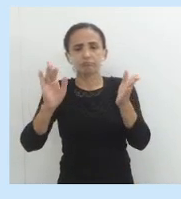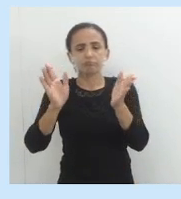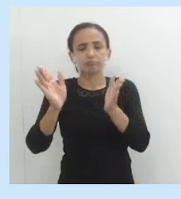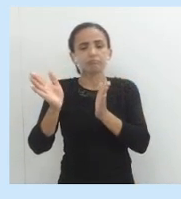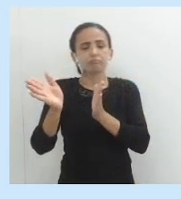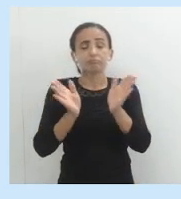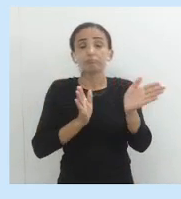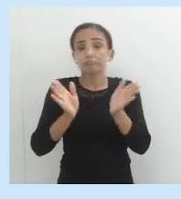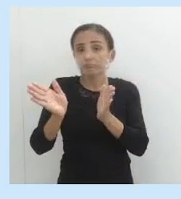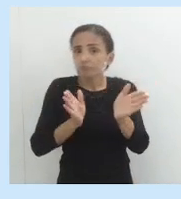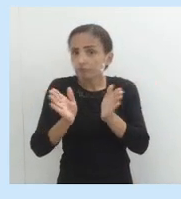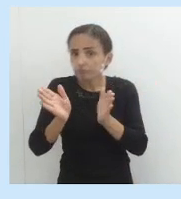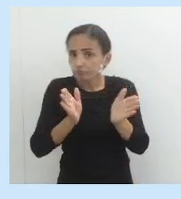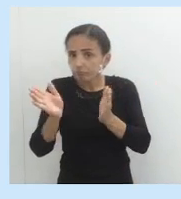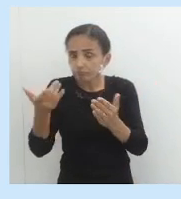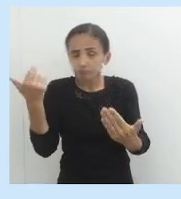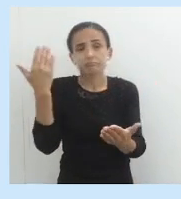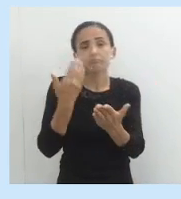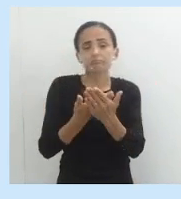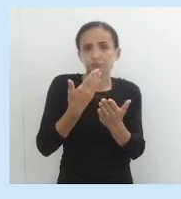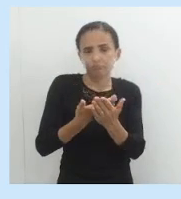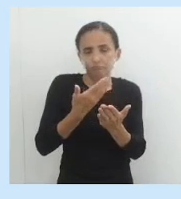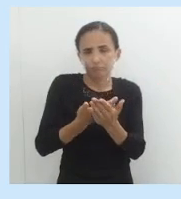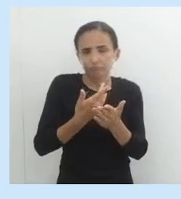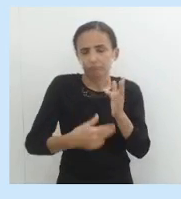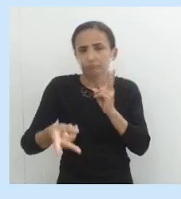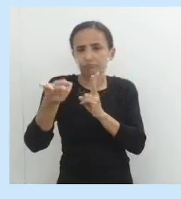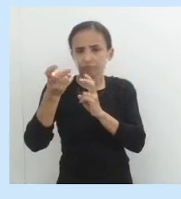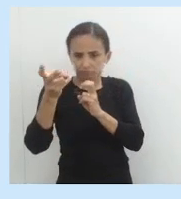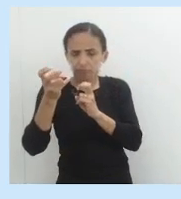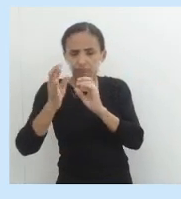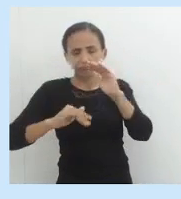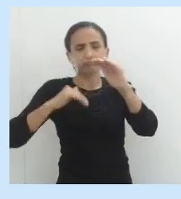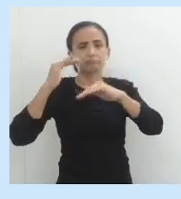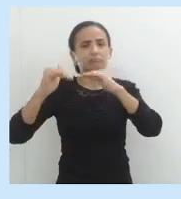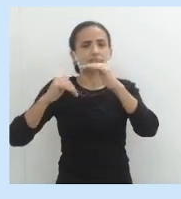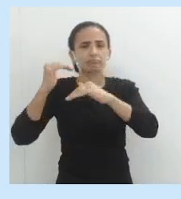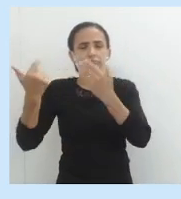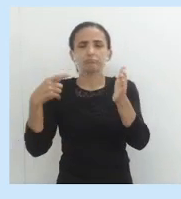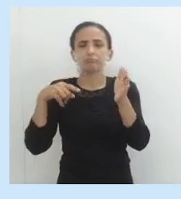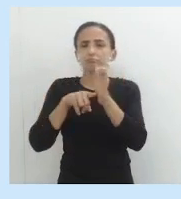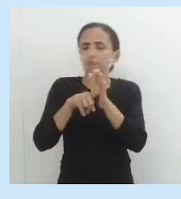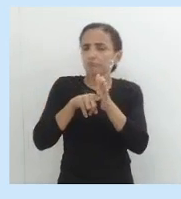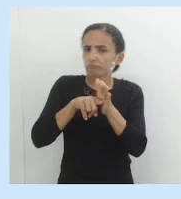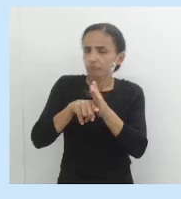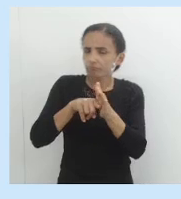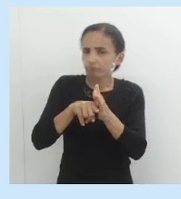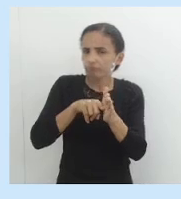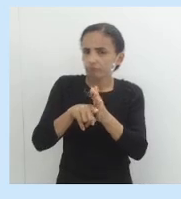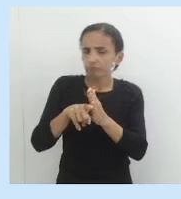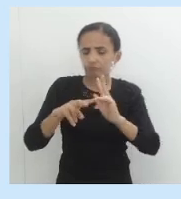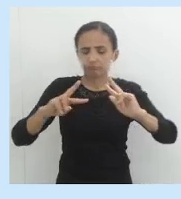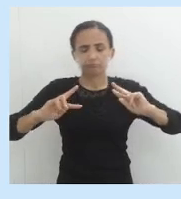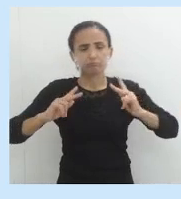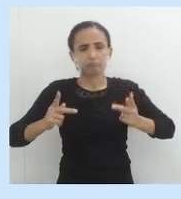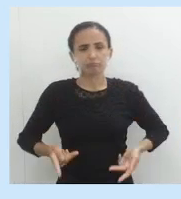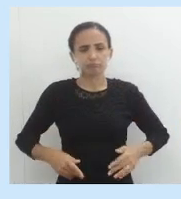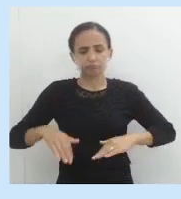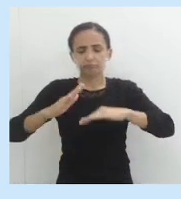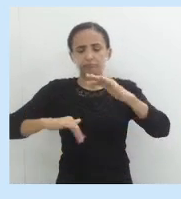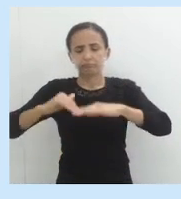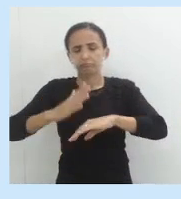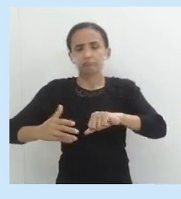Então, muitas descobertas científicas, né, foram aplicadas nesse momento. O homem, o artista, ele também passou a